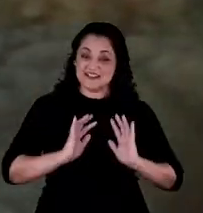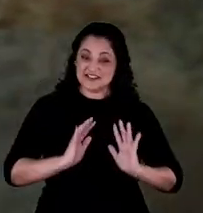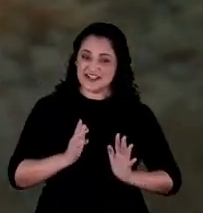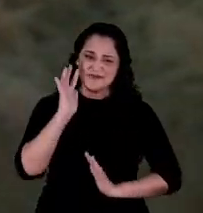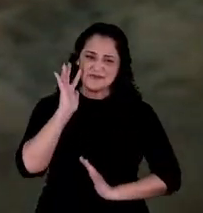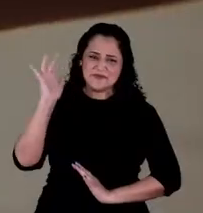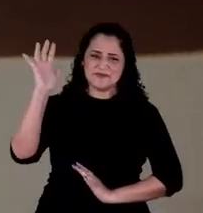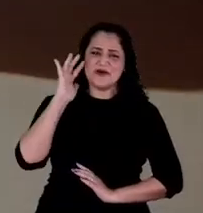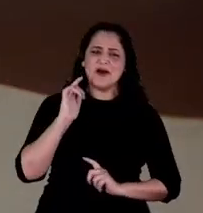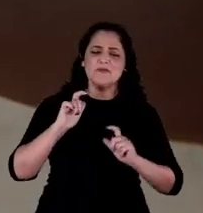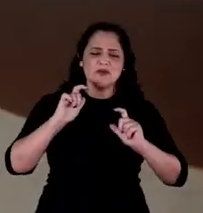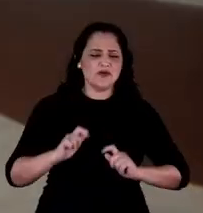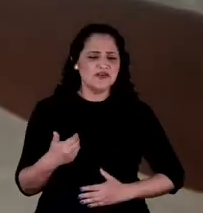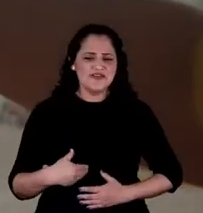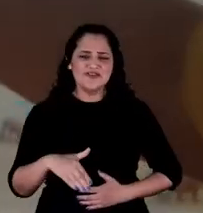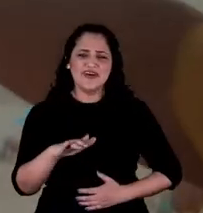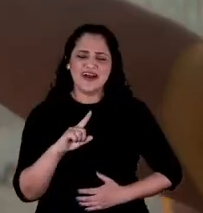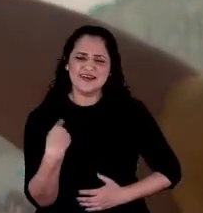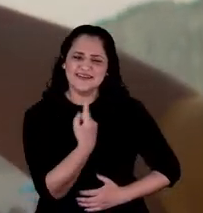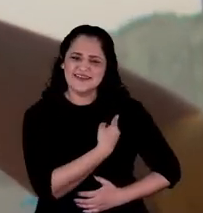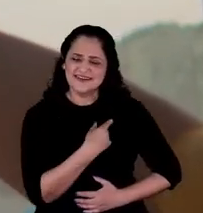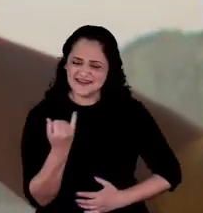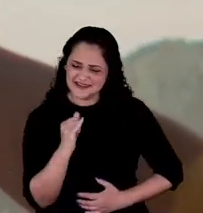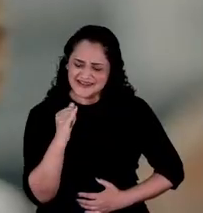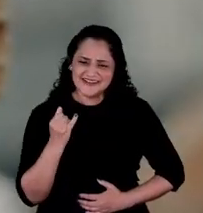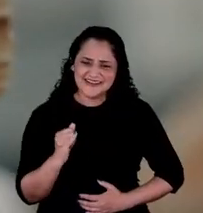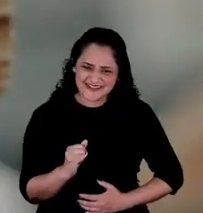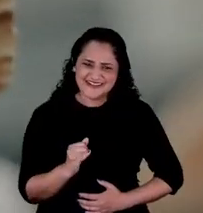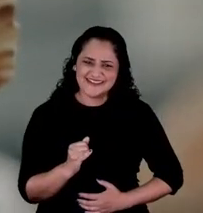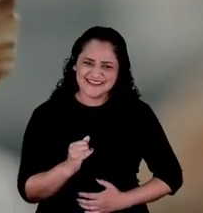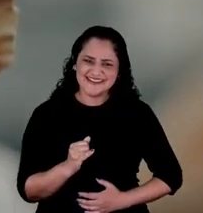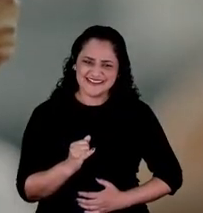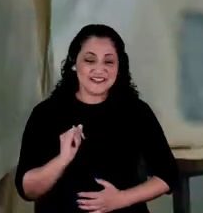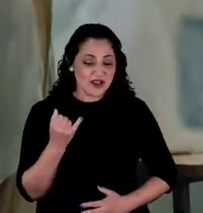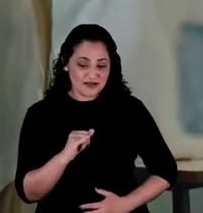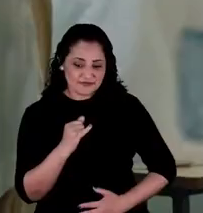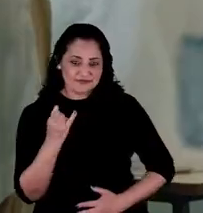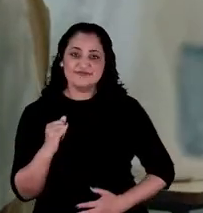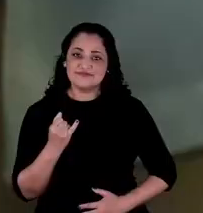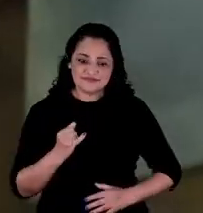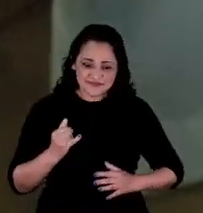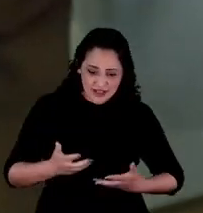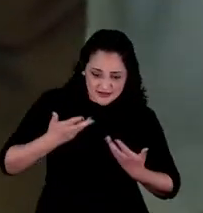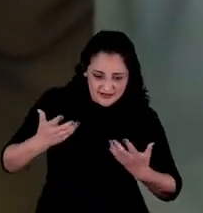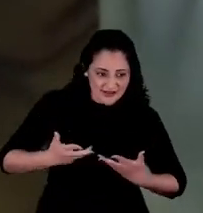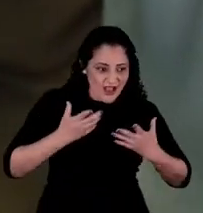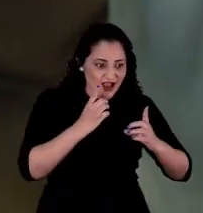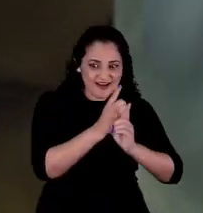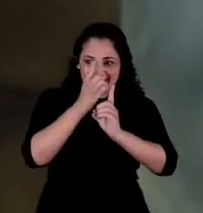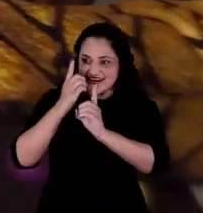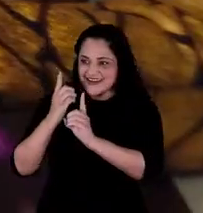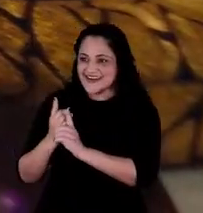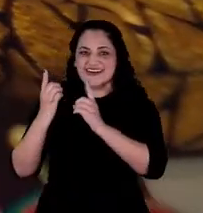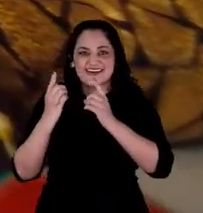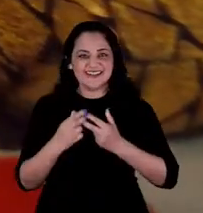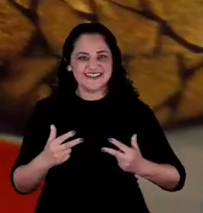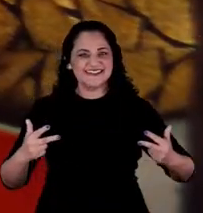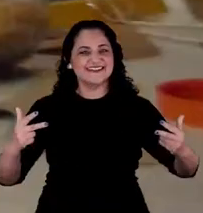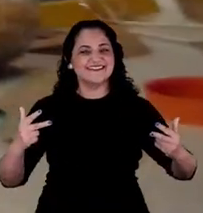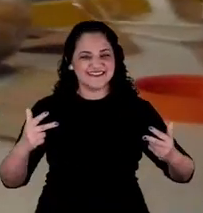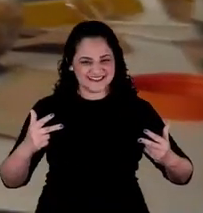já parou para pensar Para onde vai a nossa energia a nossa energia incentiva descobertas